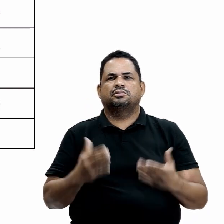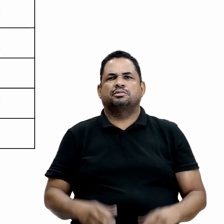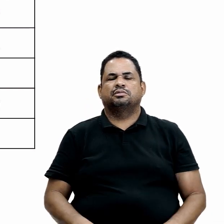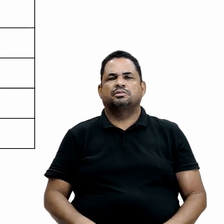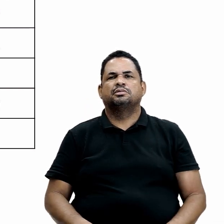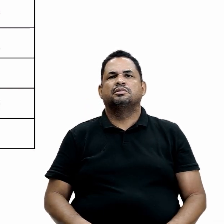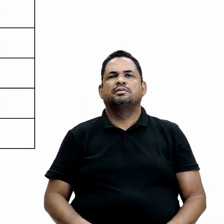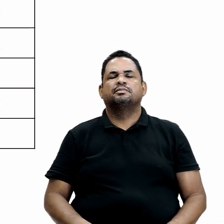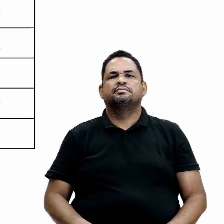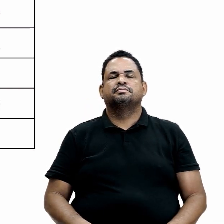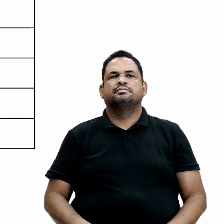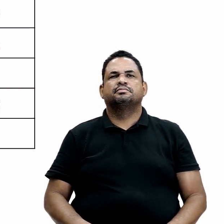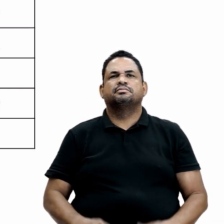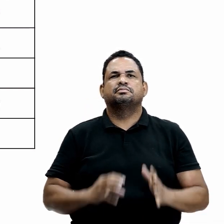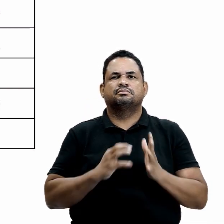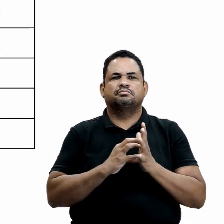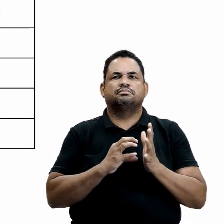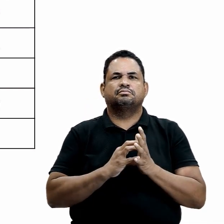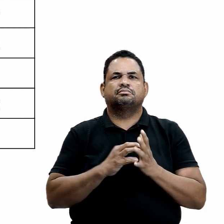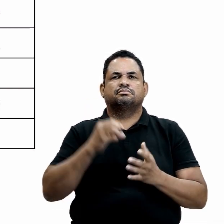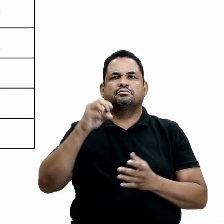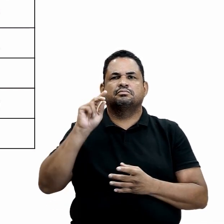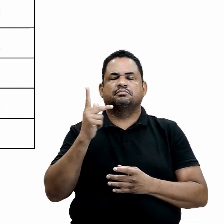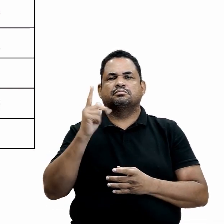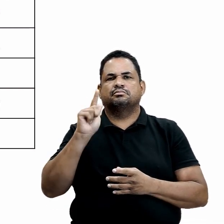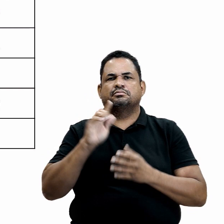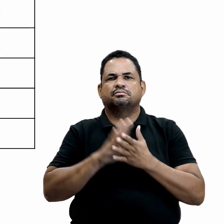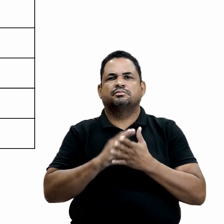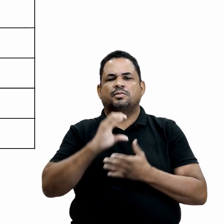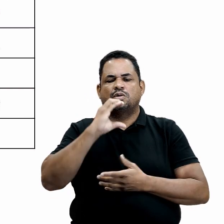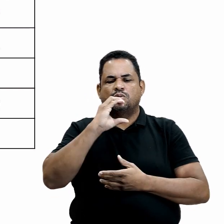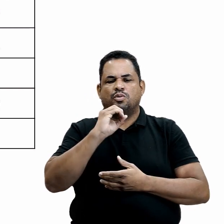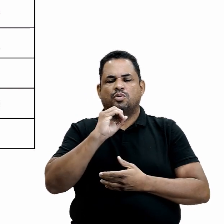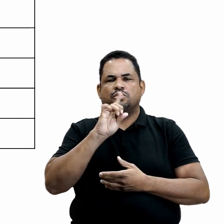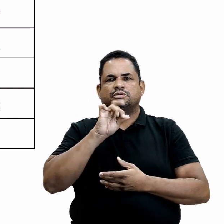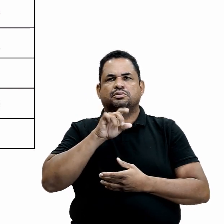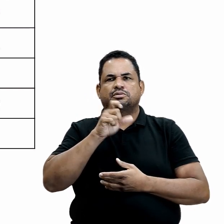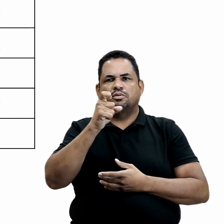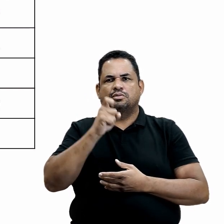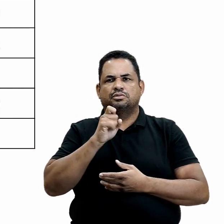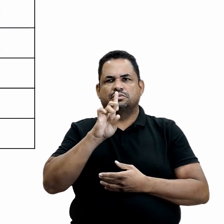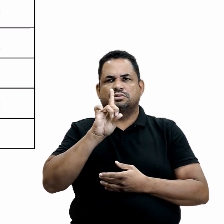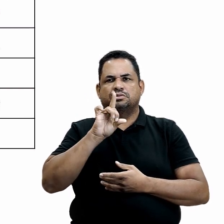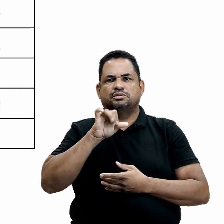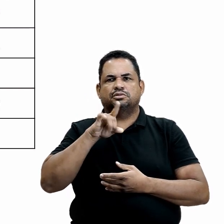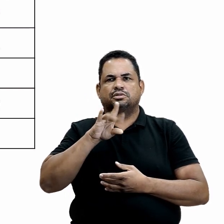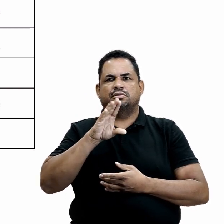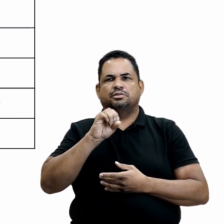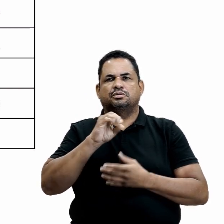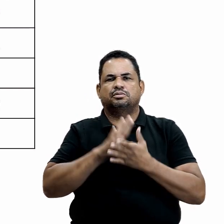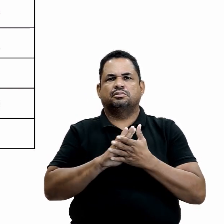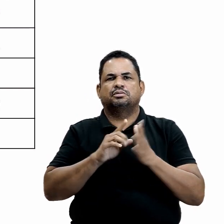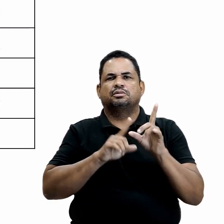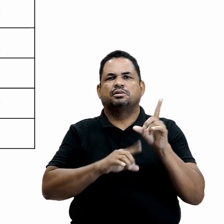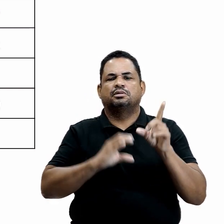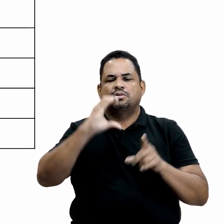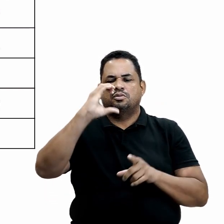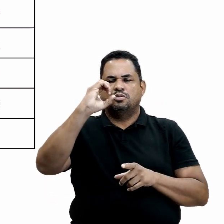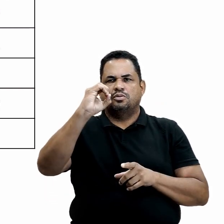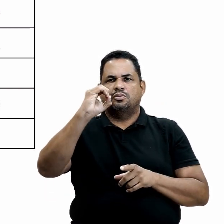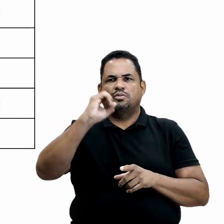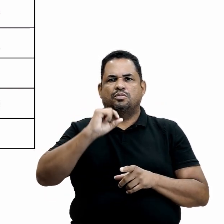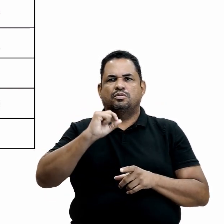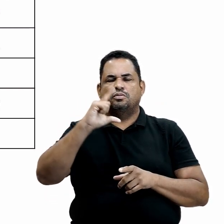Hg como símbolo do mercúrio. E oxigênio, a letra O maiúscula. Repetindo,